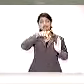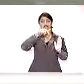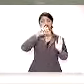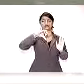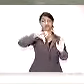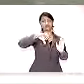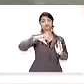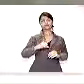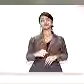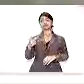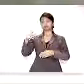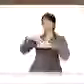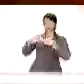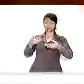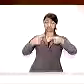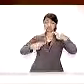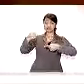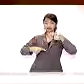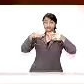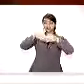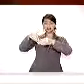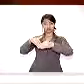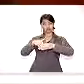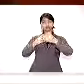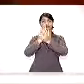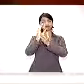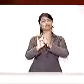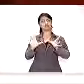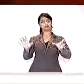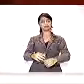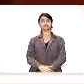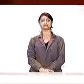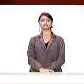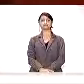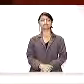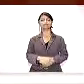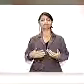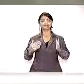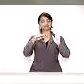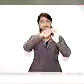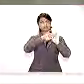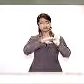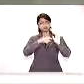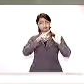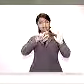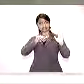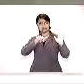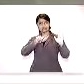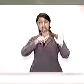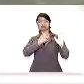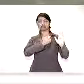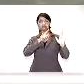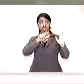709 votos que estão em discussão em votação aprovado agora o item 17 da